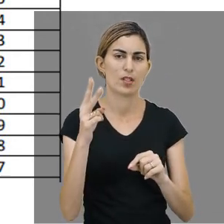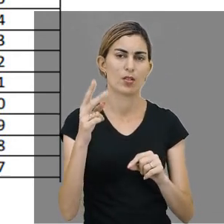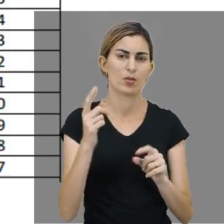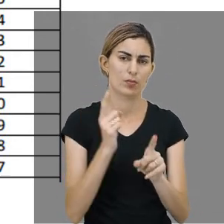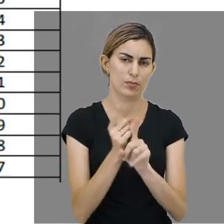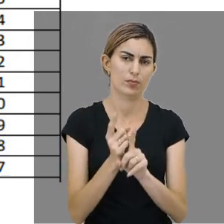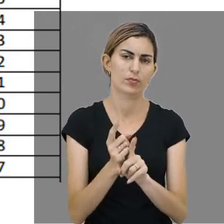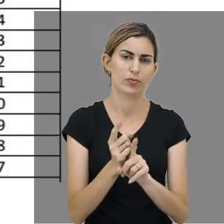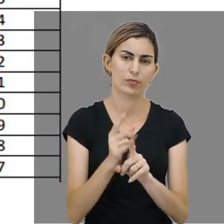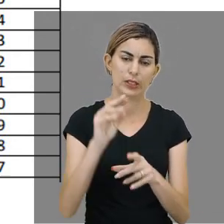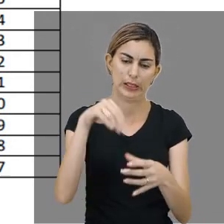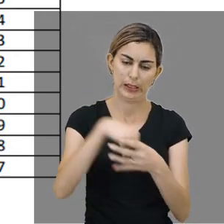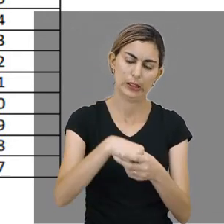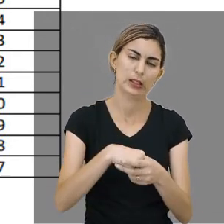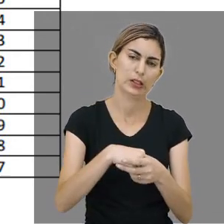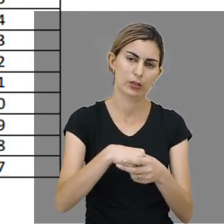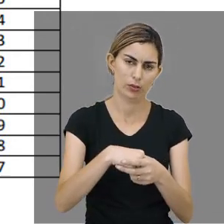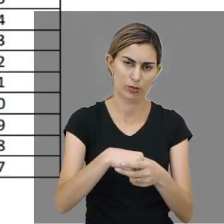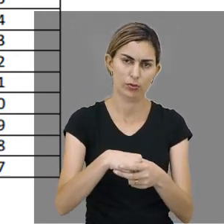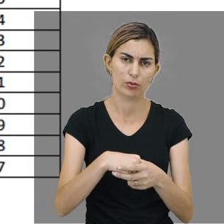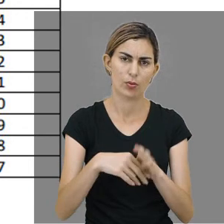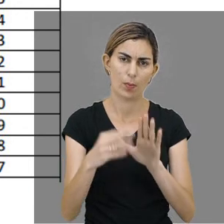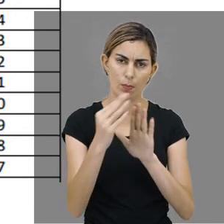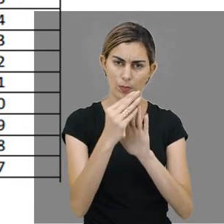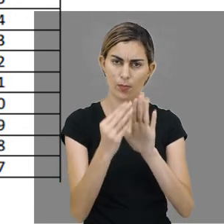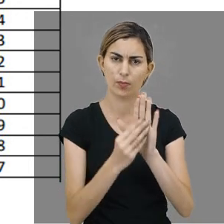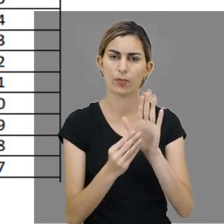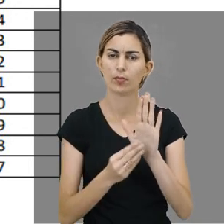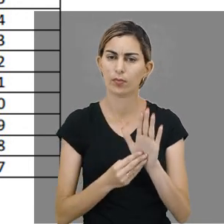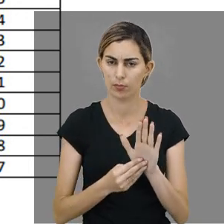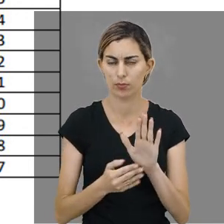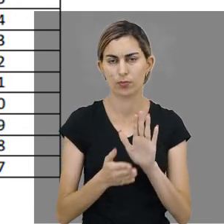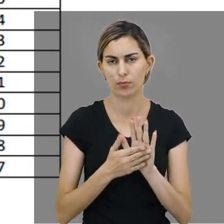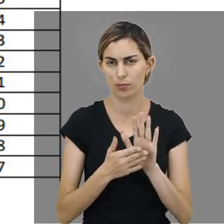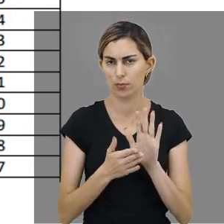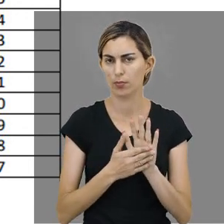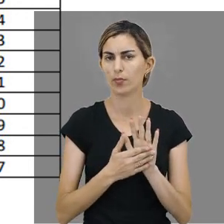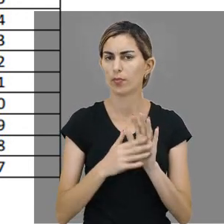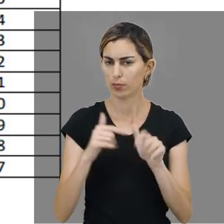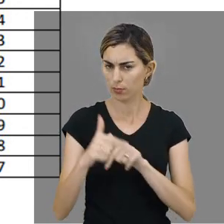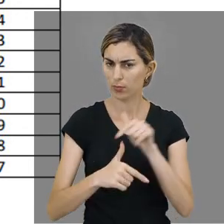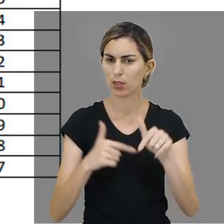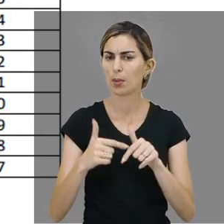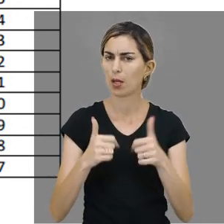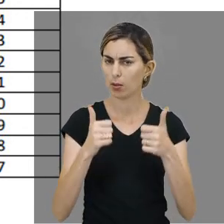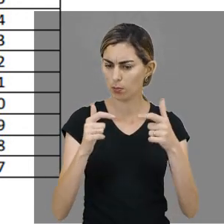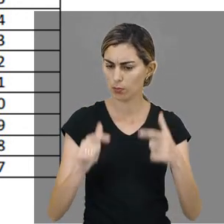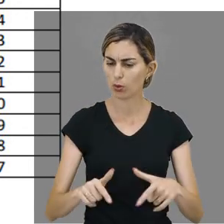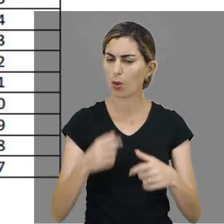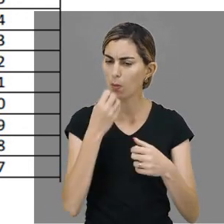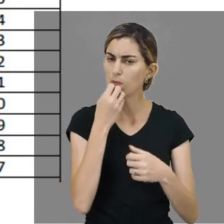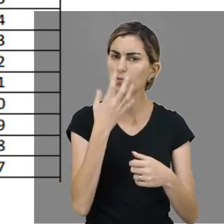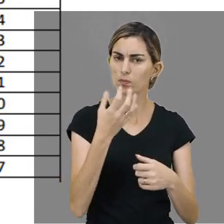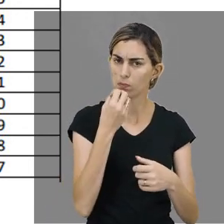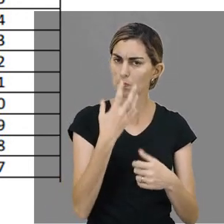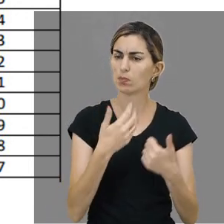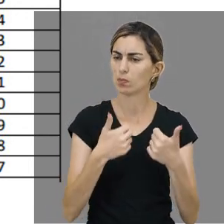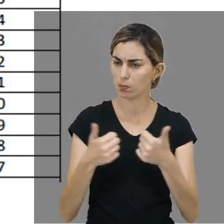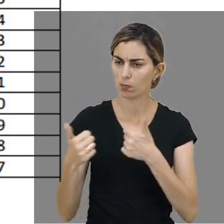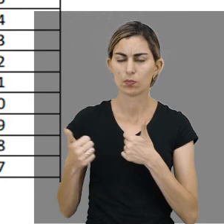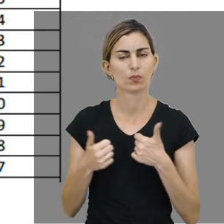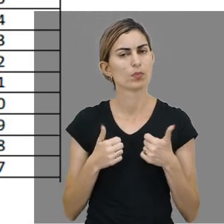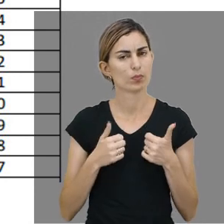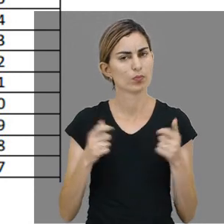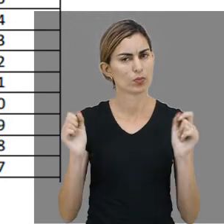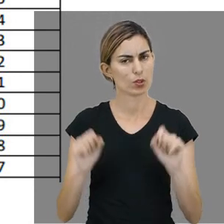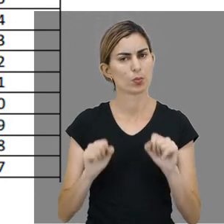encontrado está dentro do padrão estabelecido, ou seja, o trabalhador está num ambiente salubre.